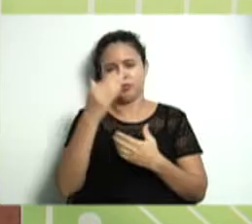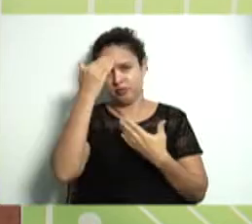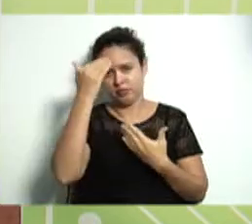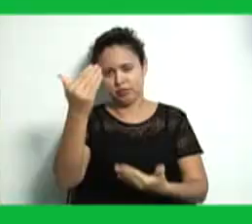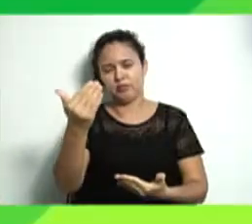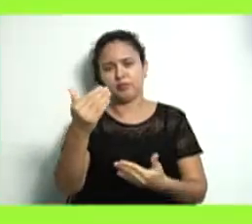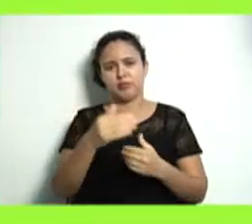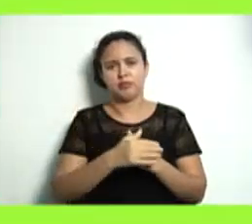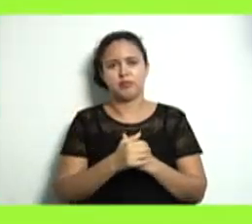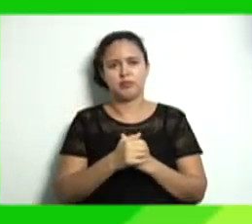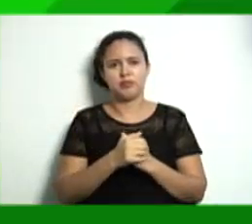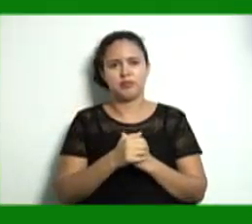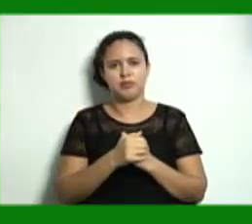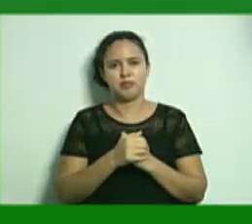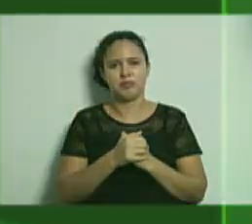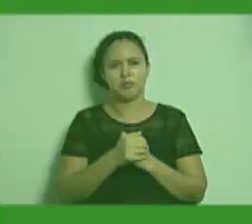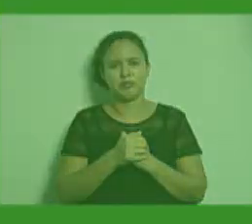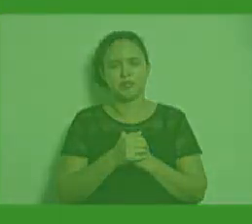Obrigada. Mande as...